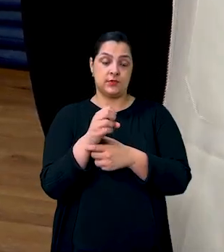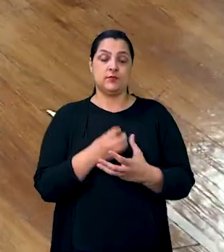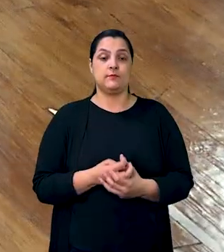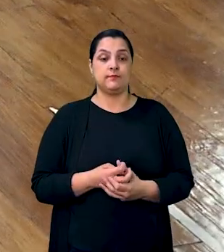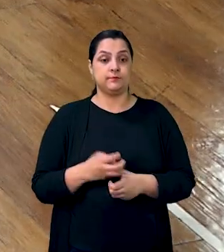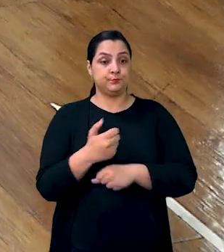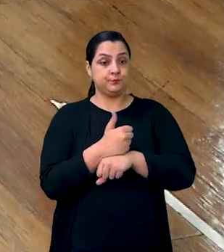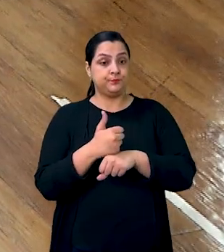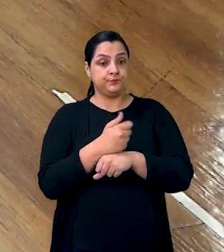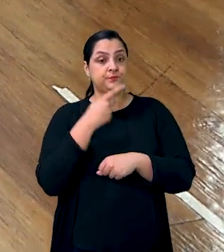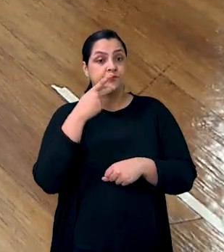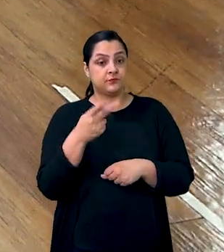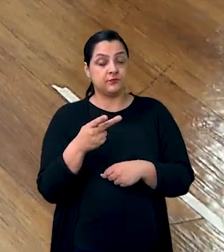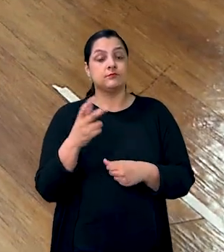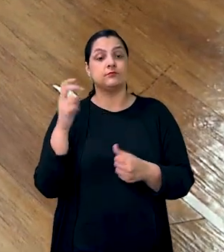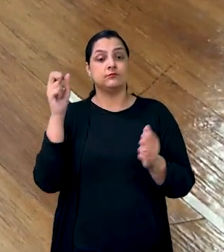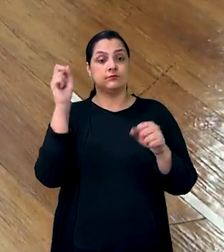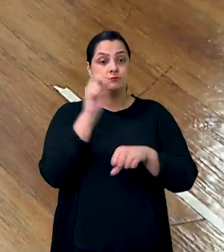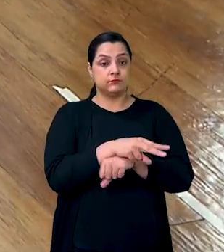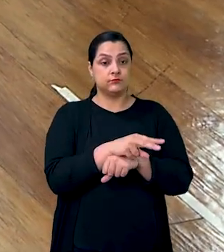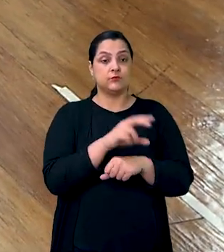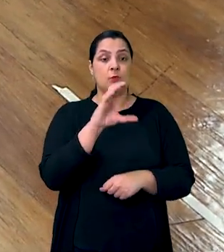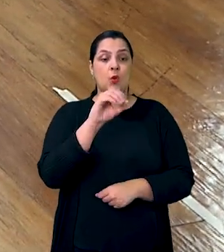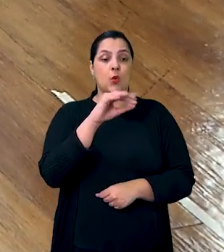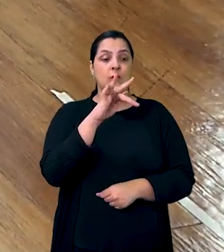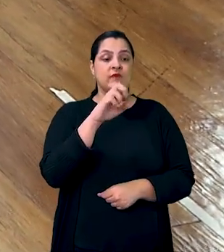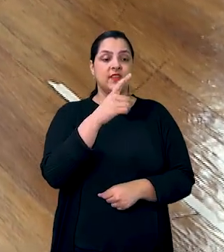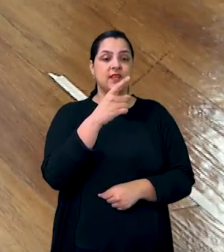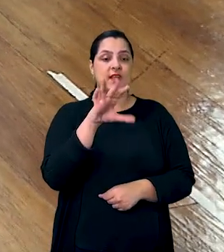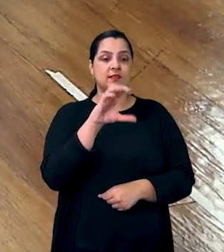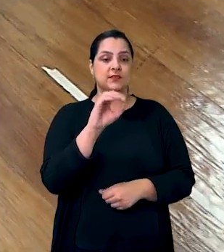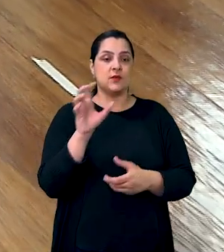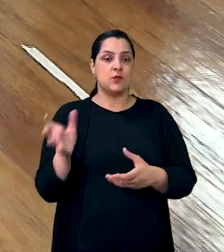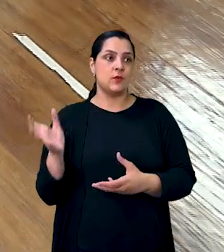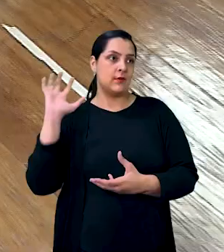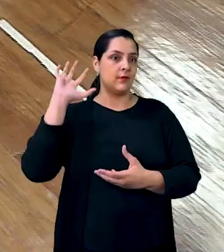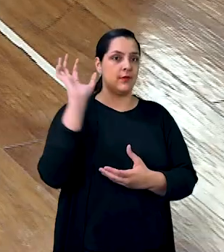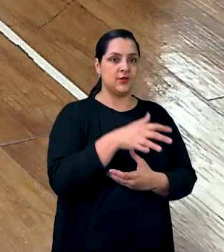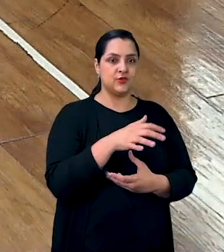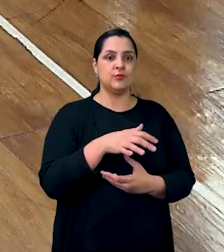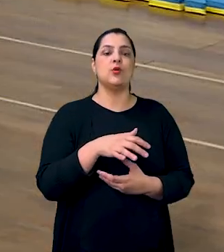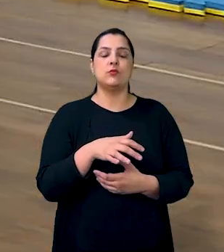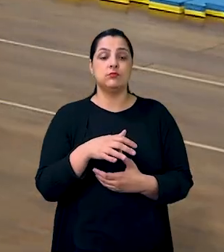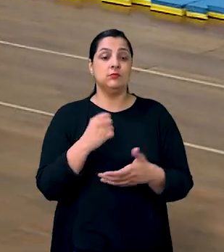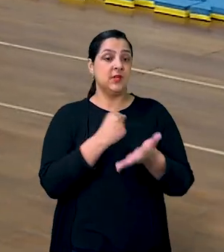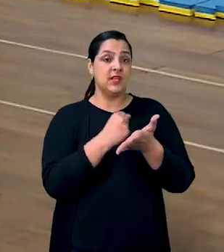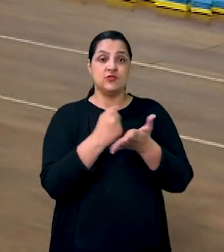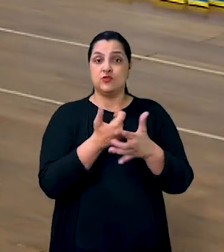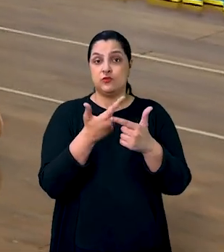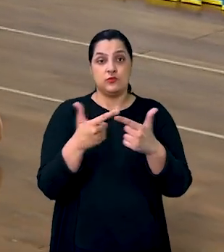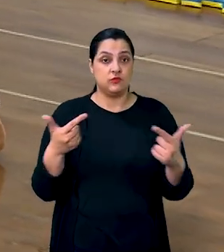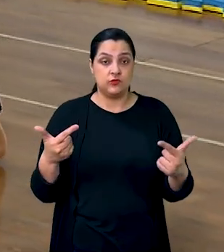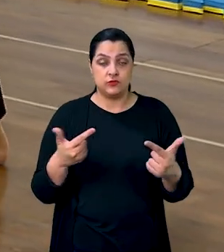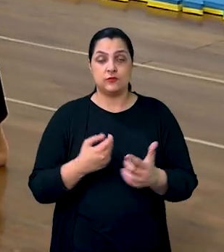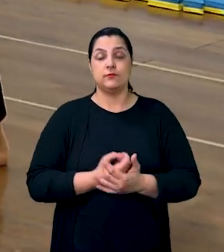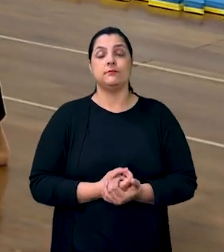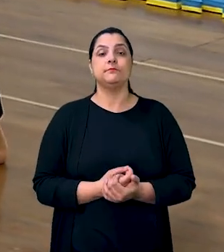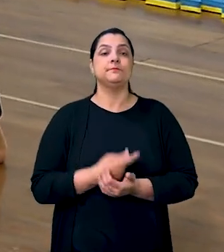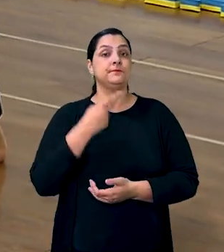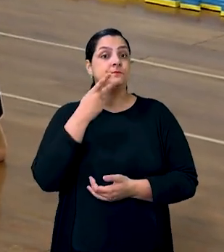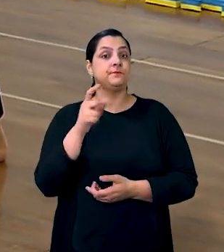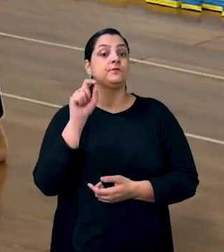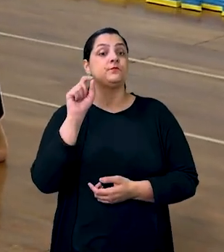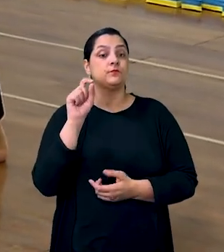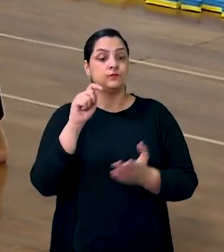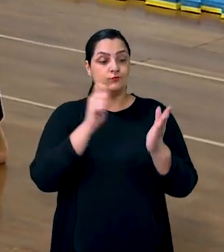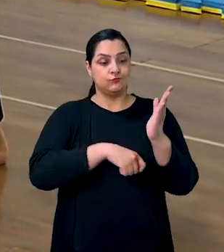fisioterapeuta. A profissional disse ter sido admitida pela Confederação Brasileira de Handebol sem registro em carteira.